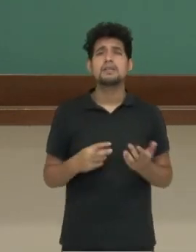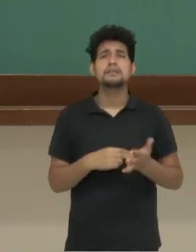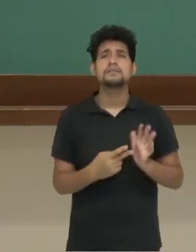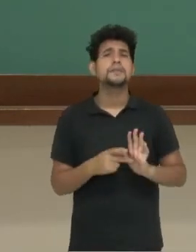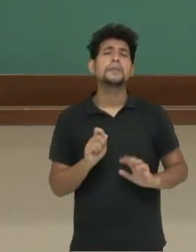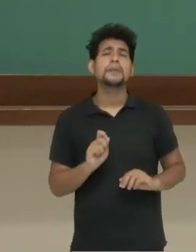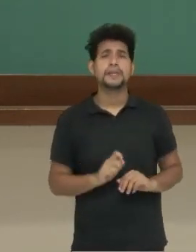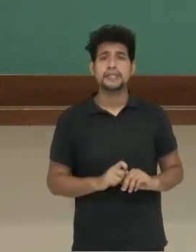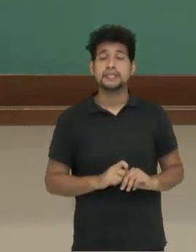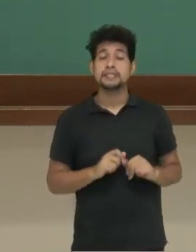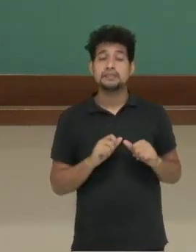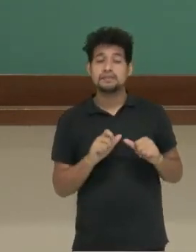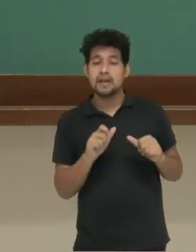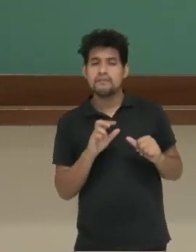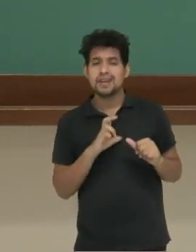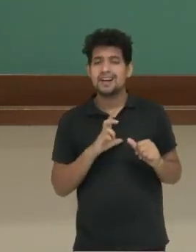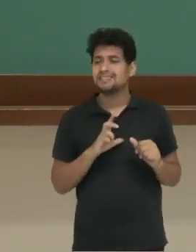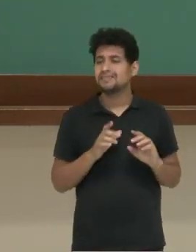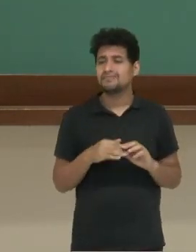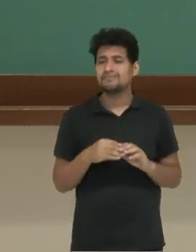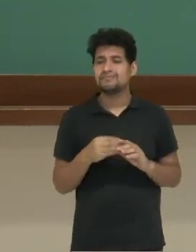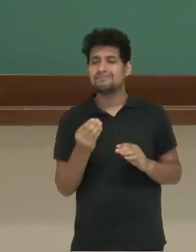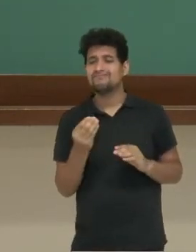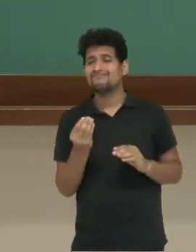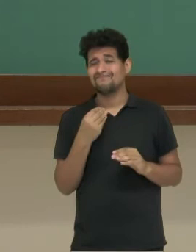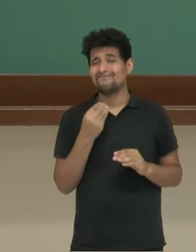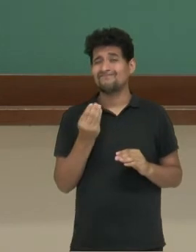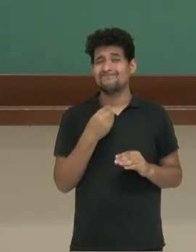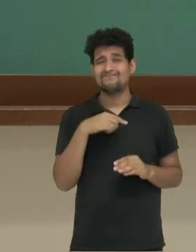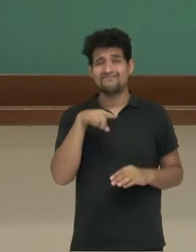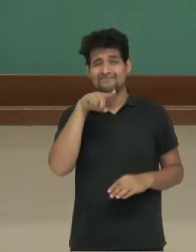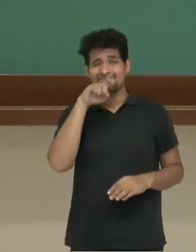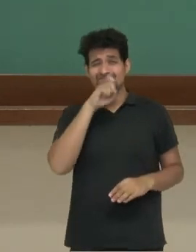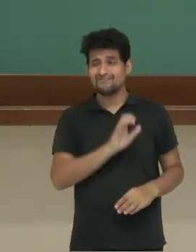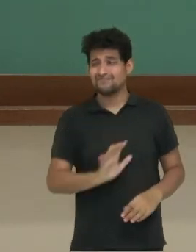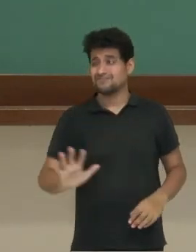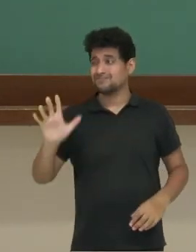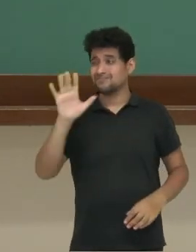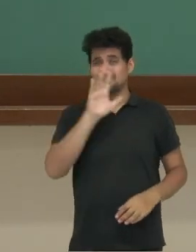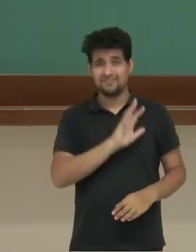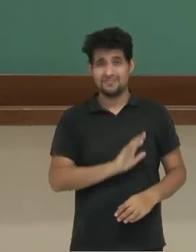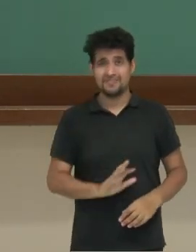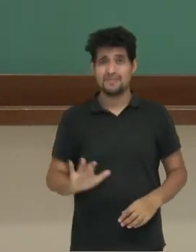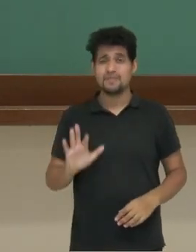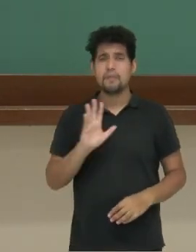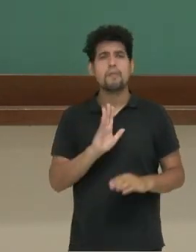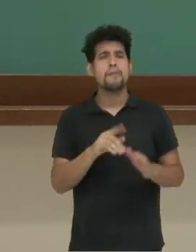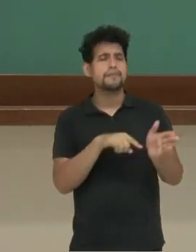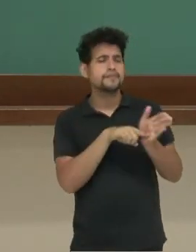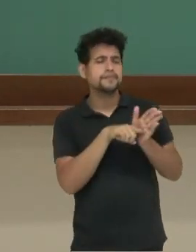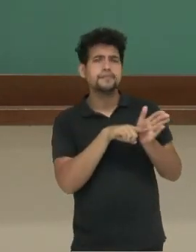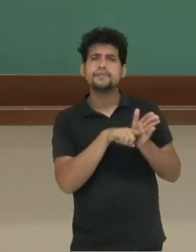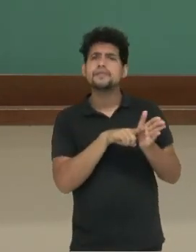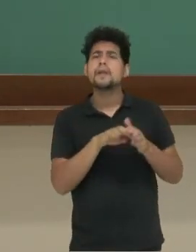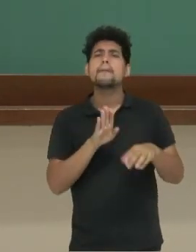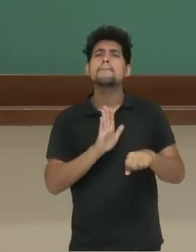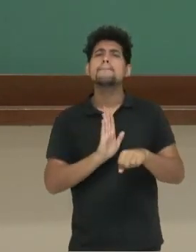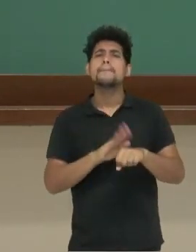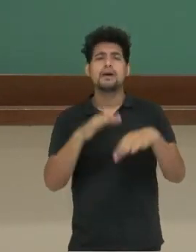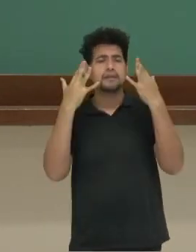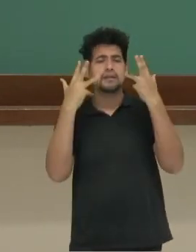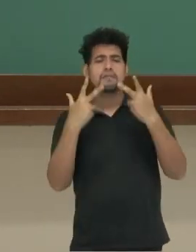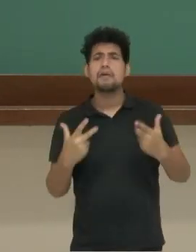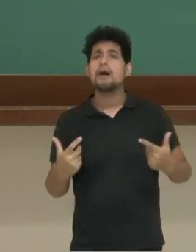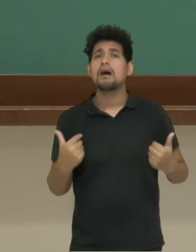Eles vão ficar muito mais suscetíveis a essa poluição, ok? Pesquise outros animais que